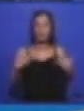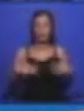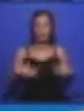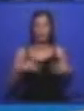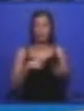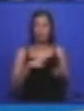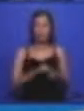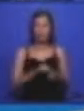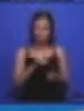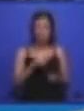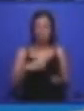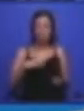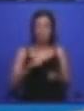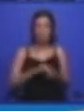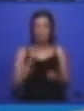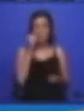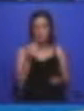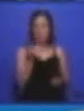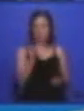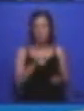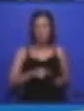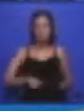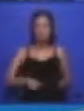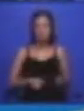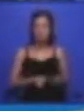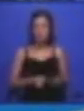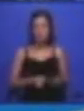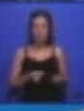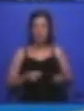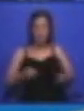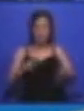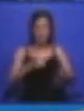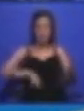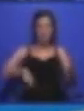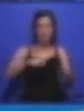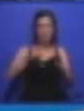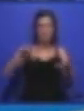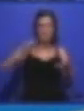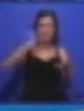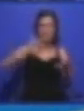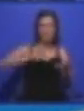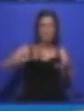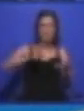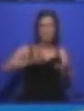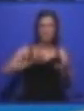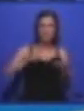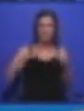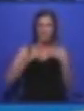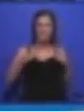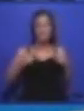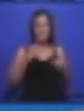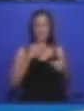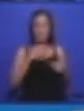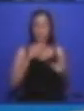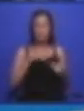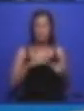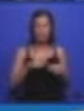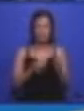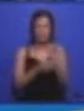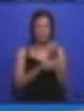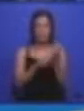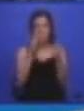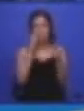fui lavar. Que este menino foi meter no alguidar com detergente as camisas brancas com os pingos